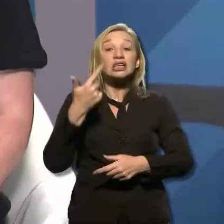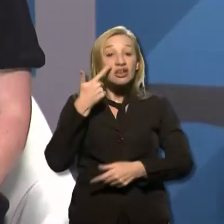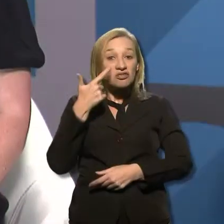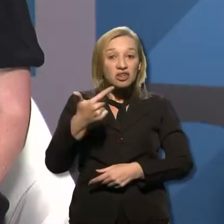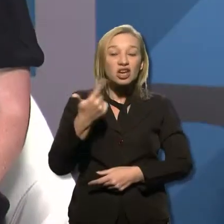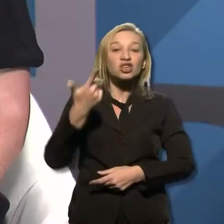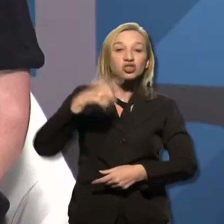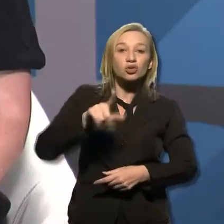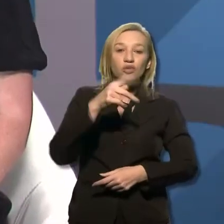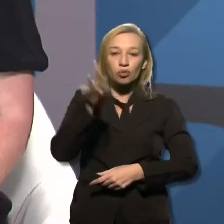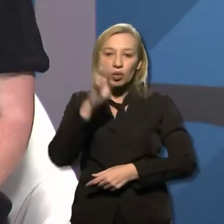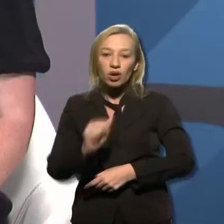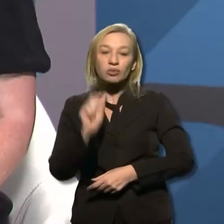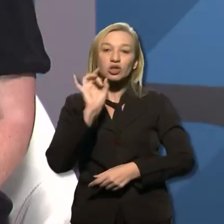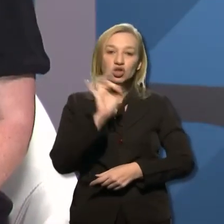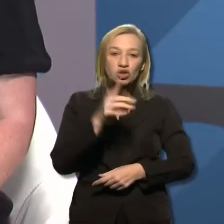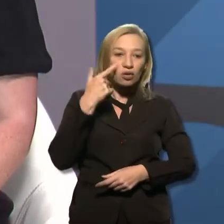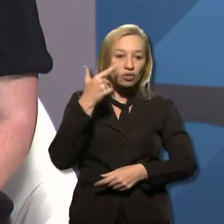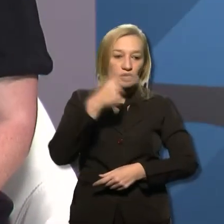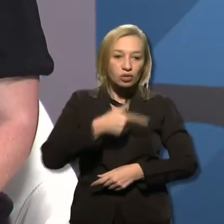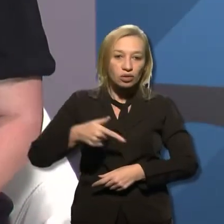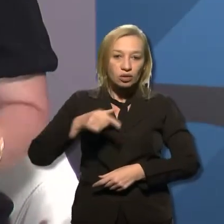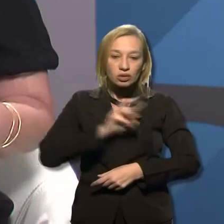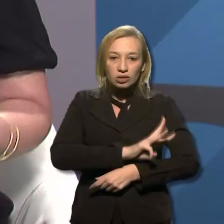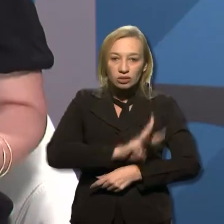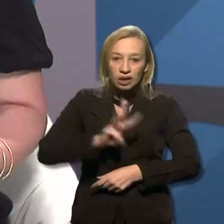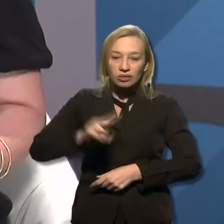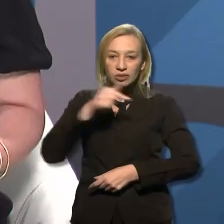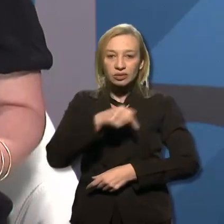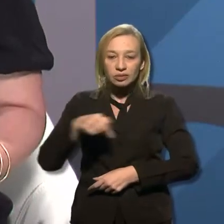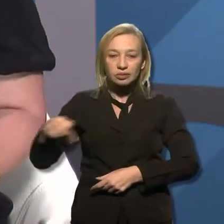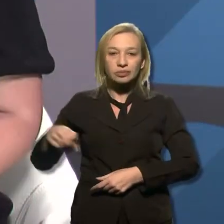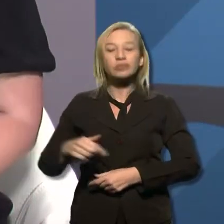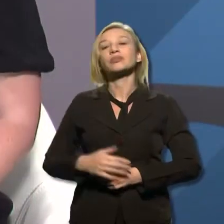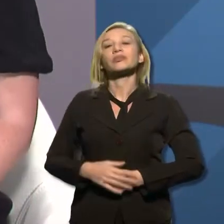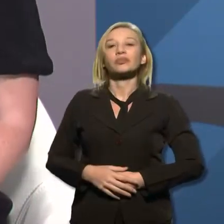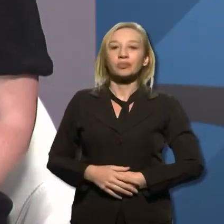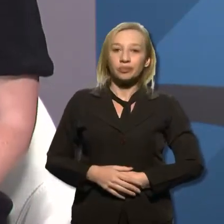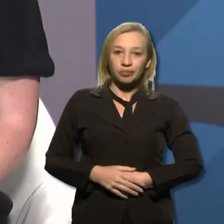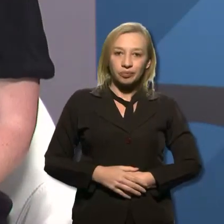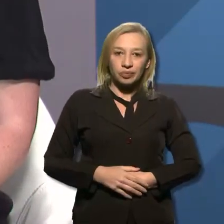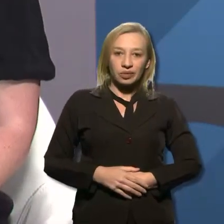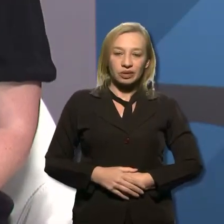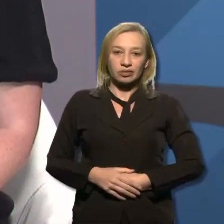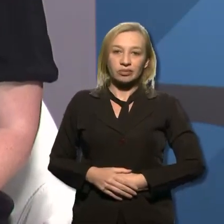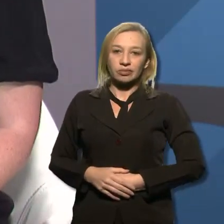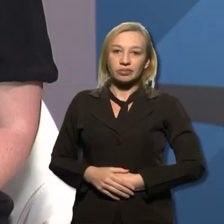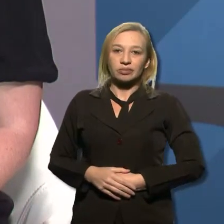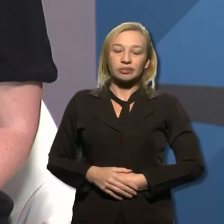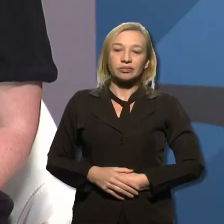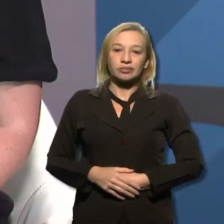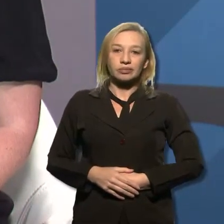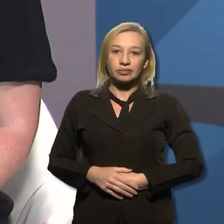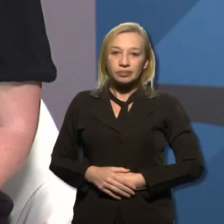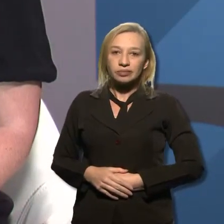Alerj Entrevista de hoje fica por aqui. Se você quiser rever o nosso programa, é só acessar o nosso site, o